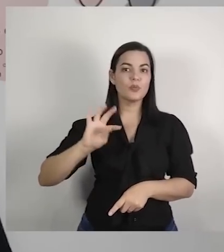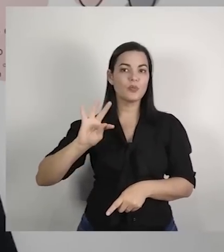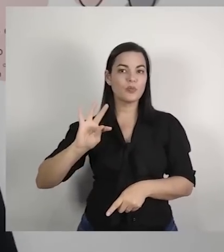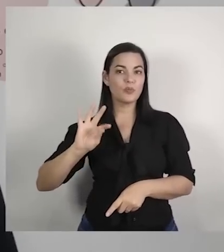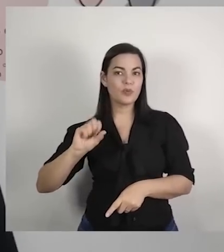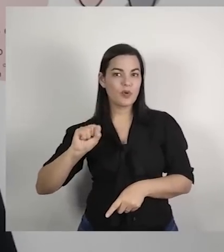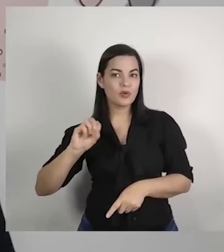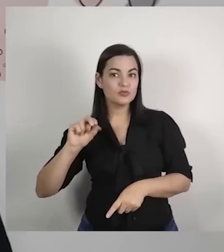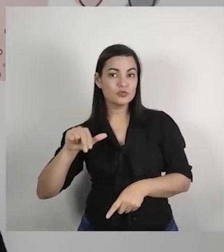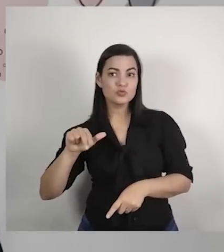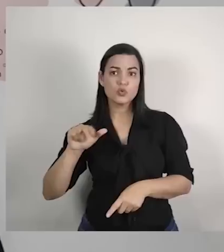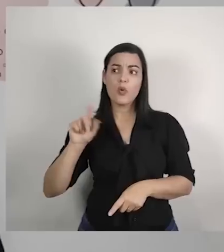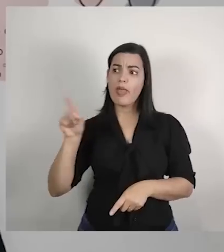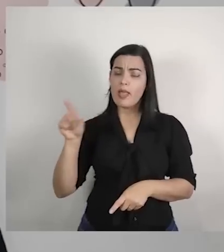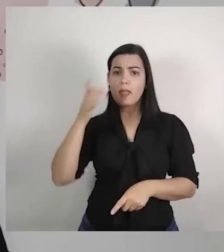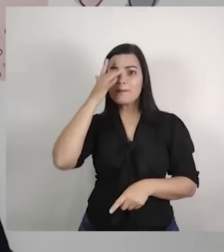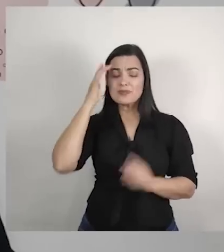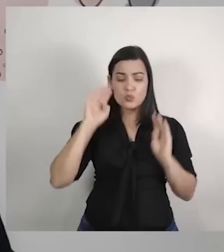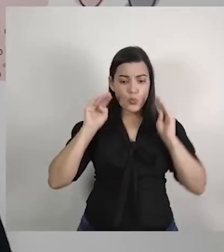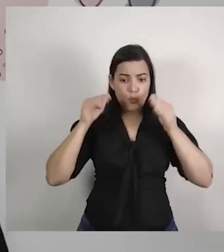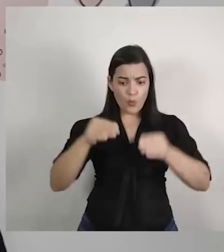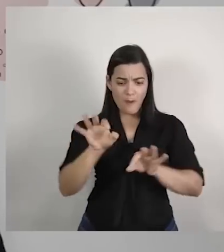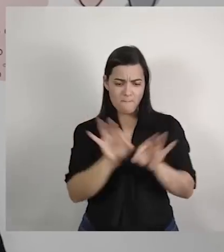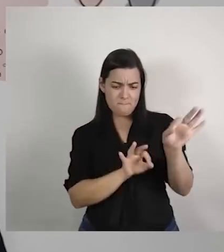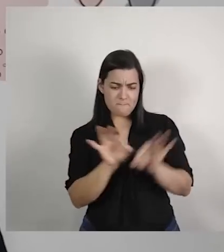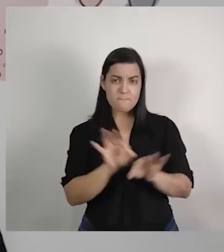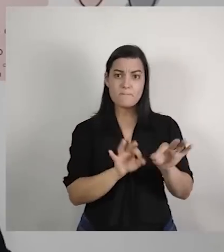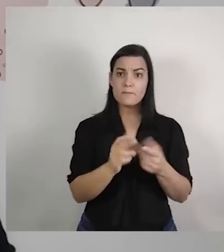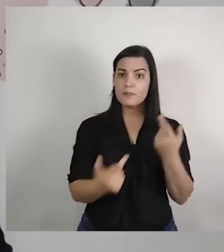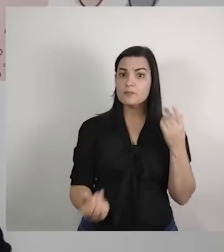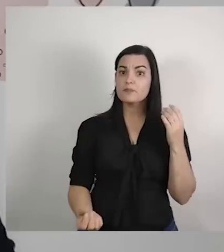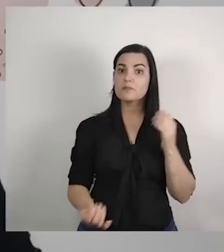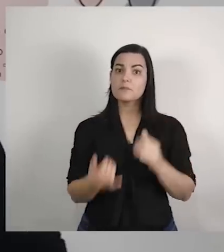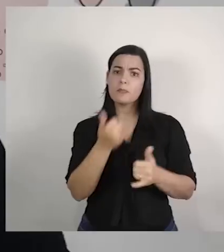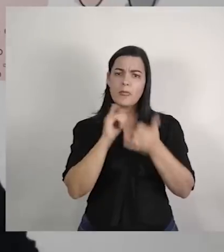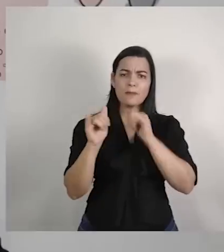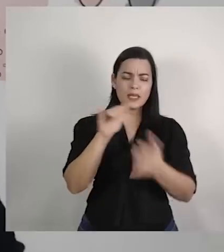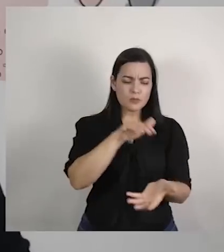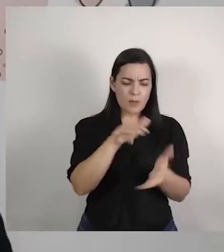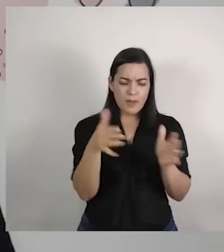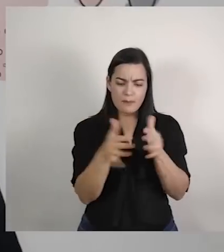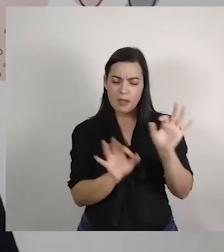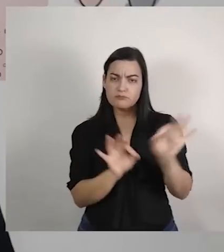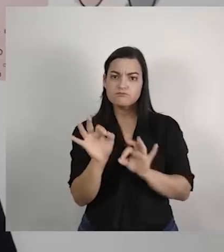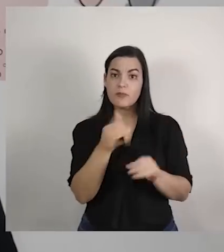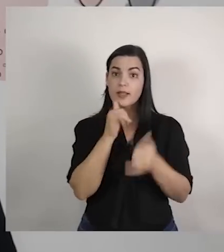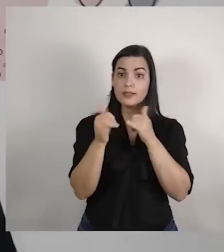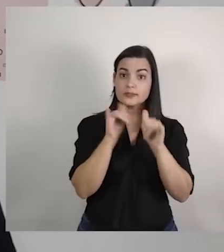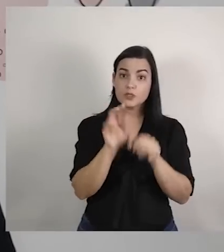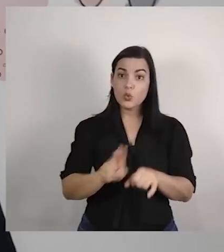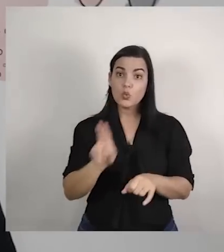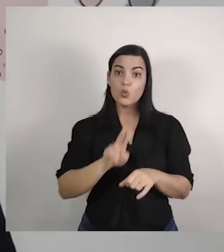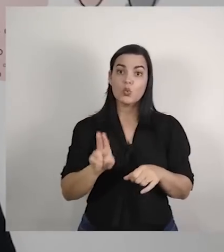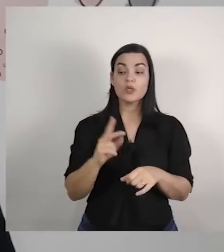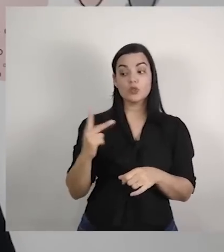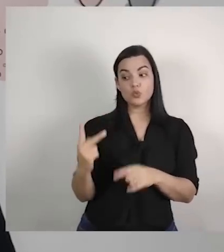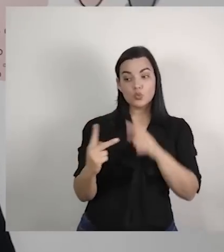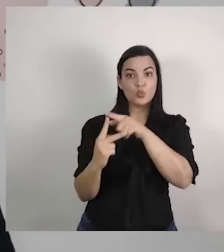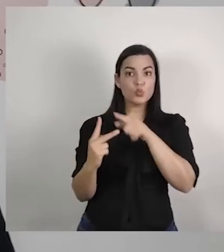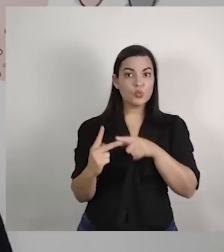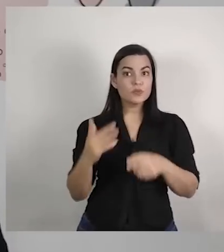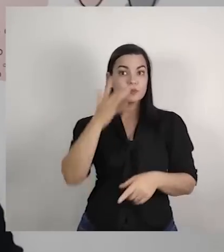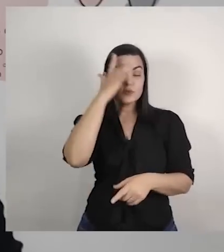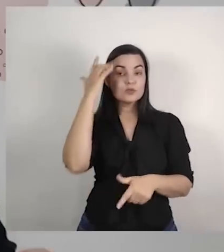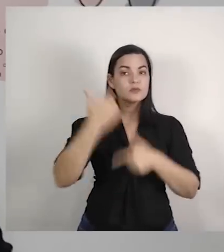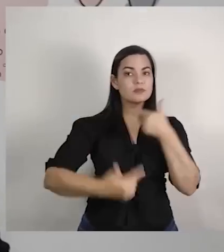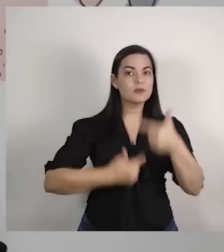à invenção e ao aperfeiçoamento de aparelhos elétricos. Então, olha só, Dois curiosos que já trabalhavam juntos